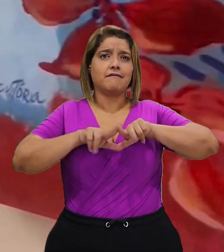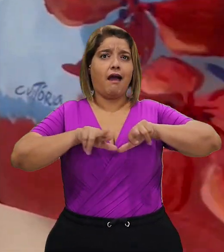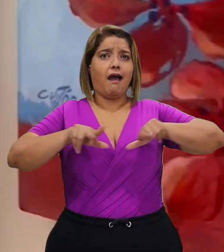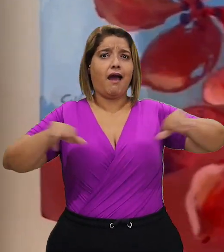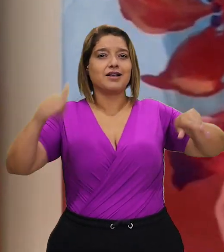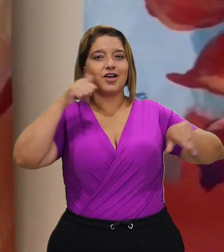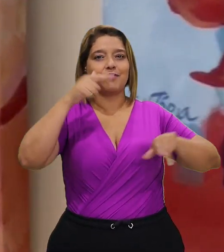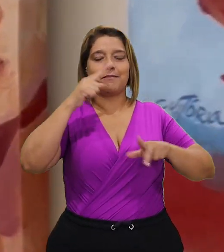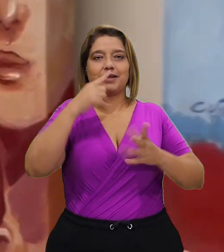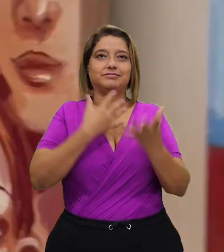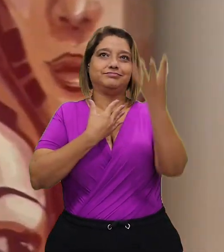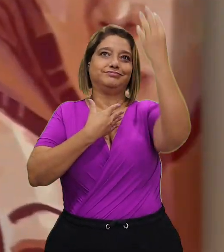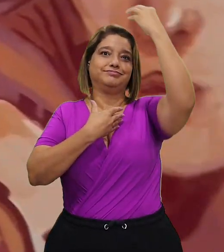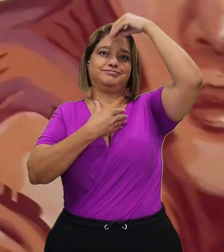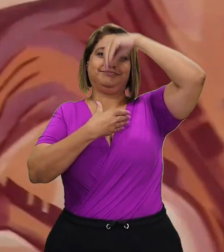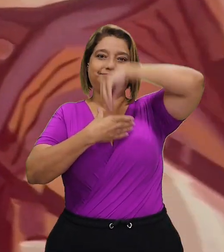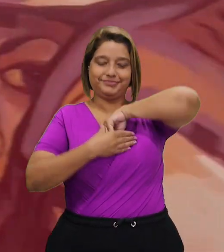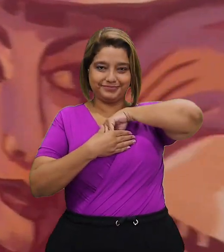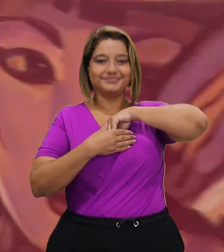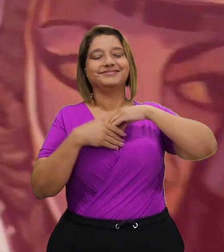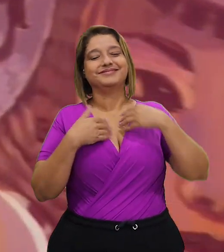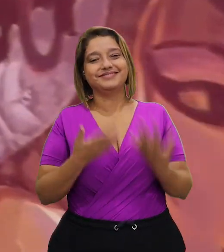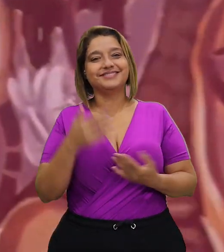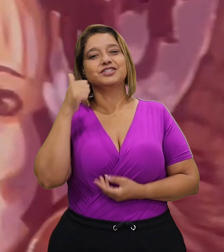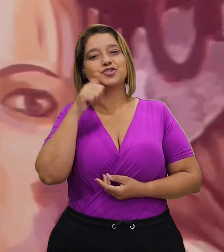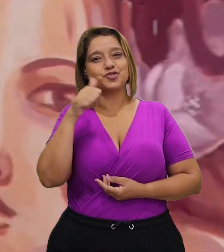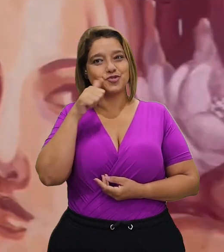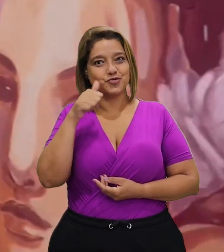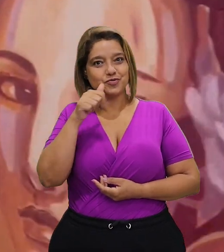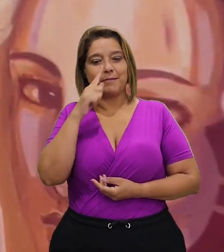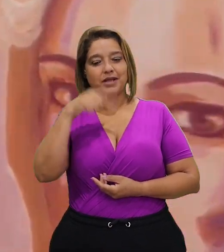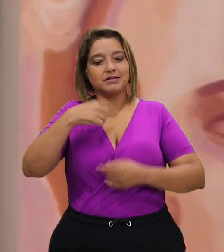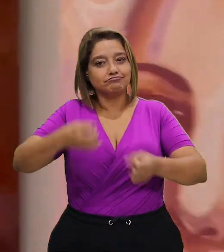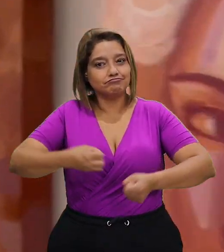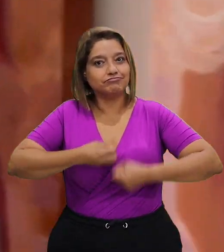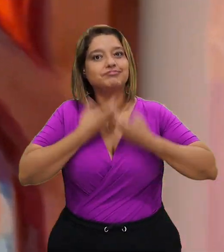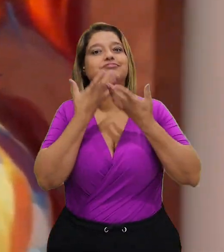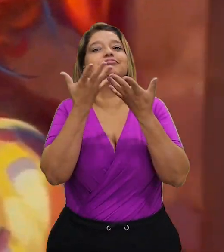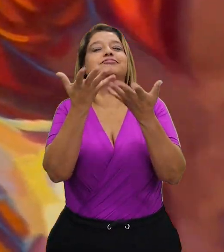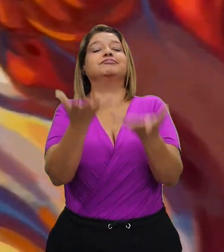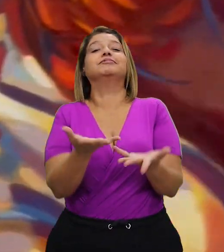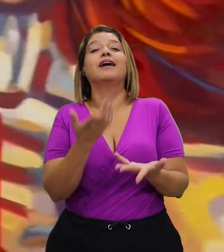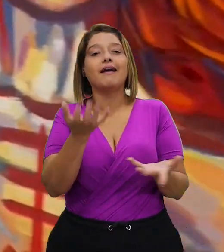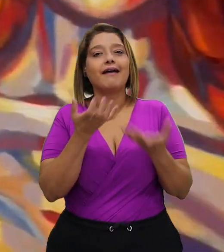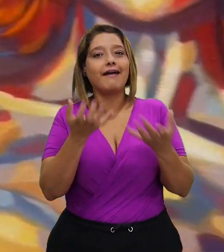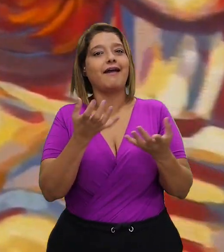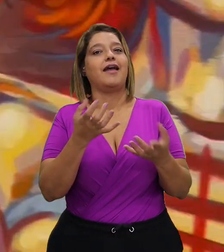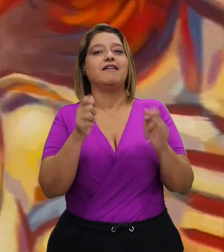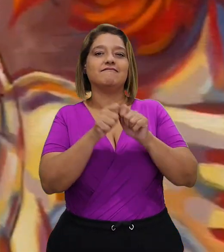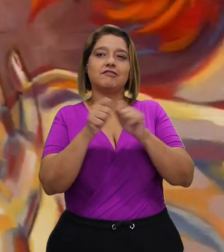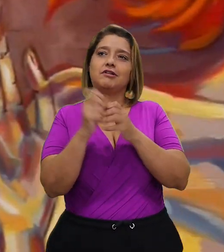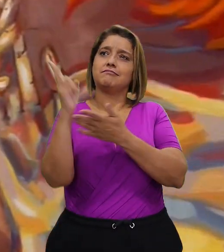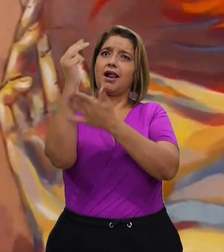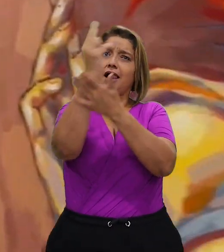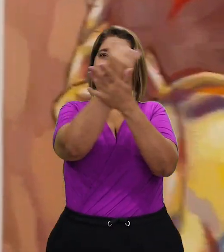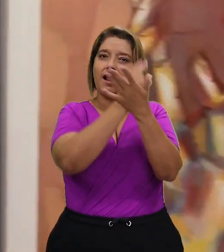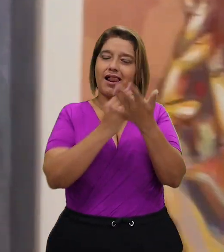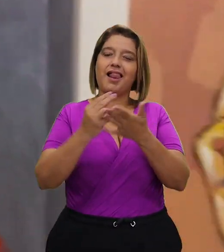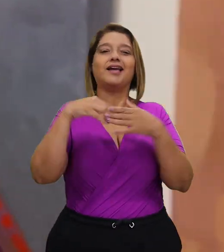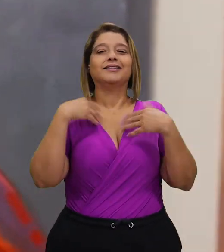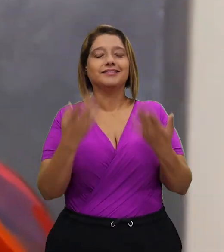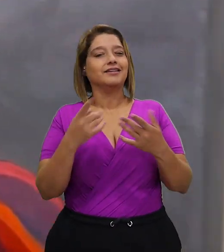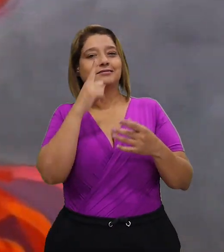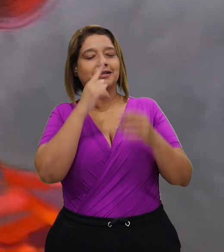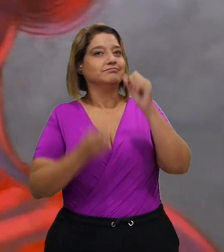simboliza. Aí tem também aquela mulher que é 1001 mulher. Eu não trabalho assim, por exemplo,